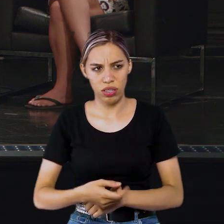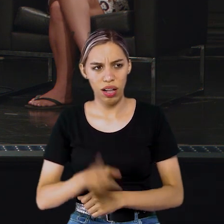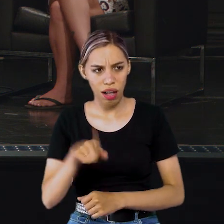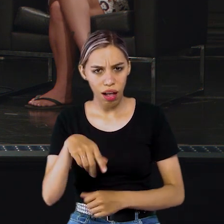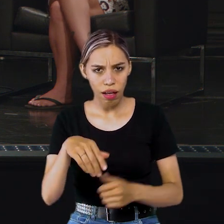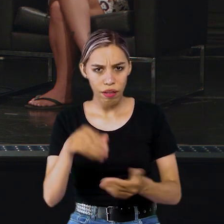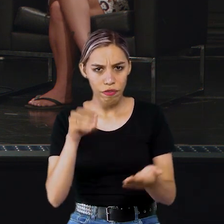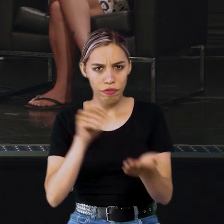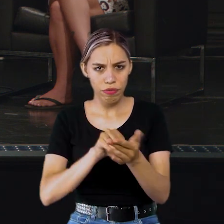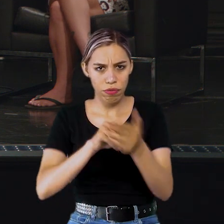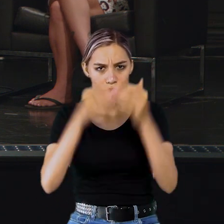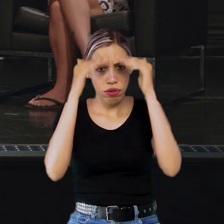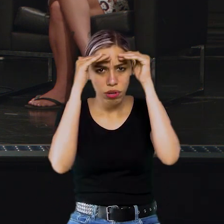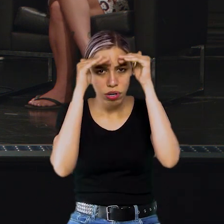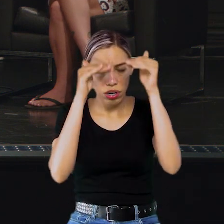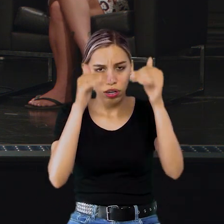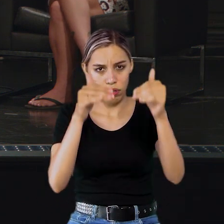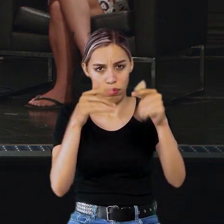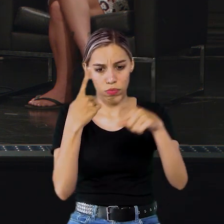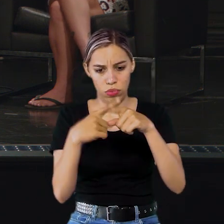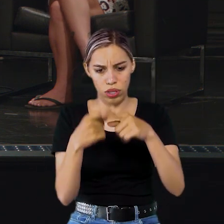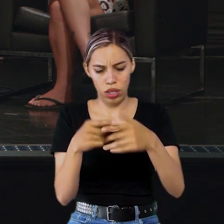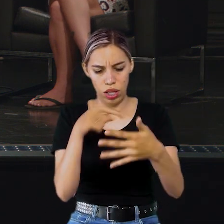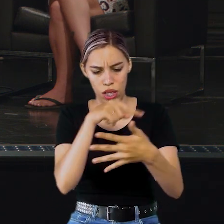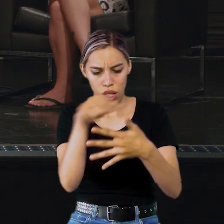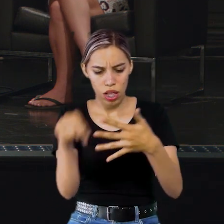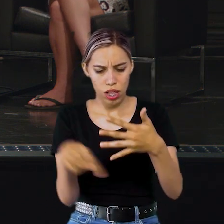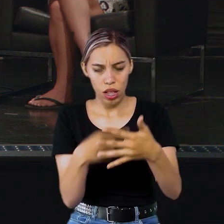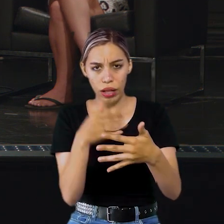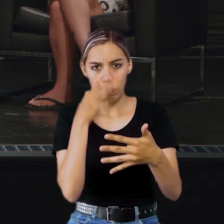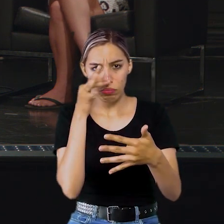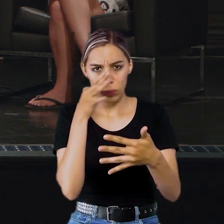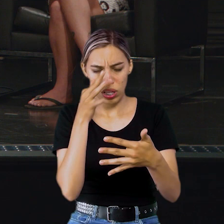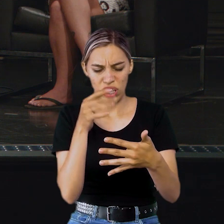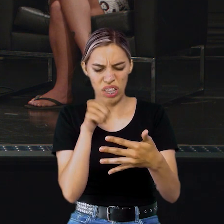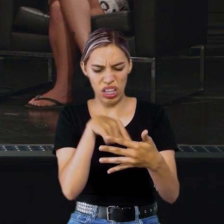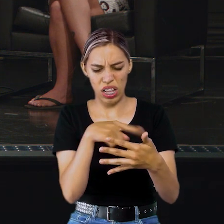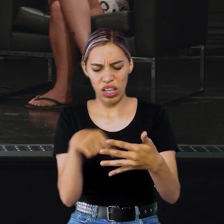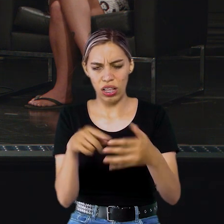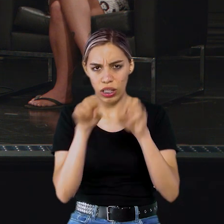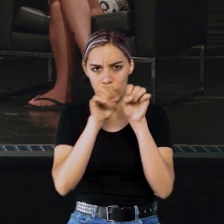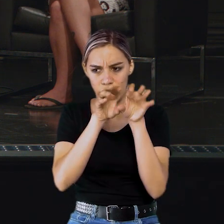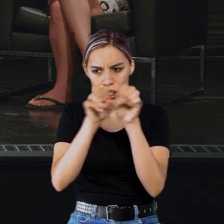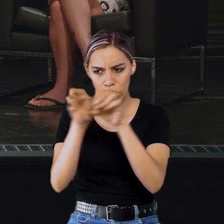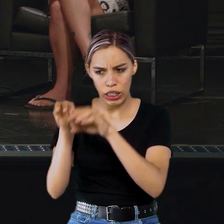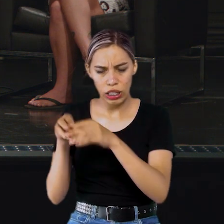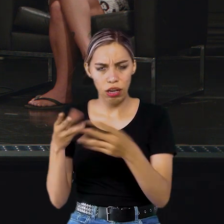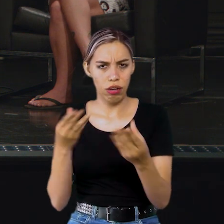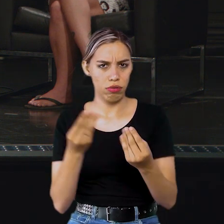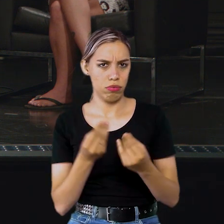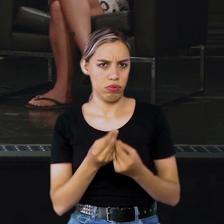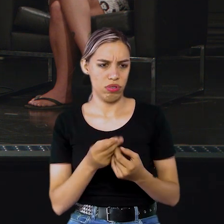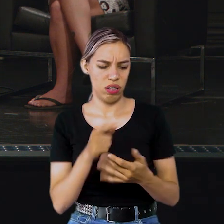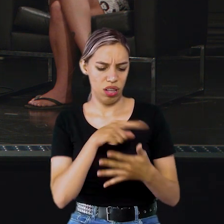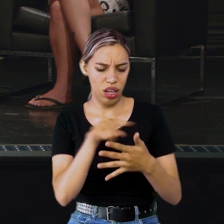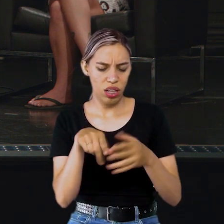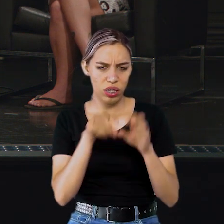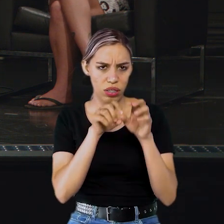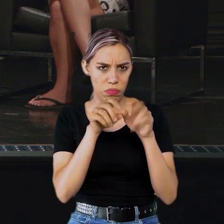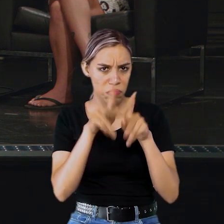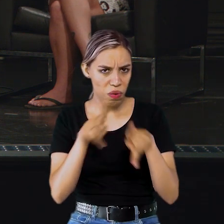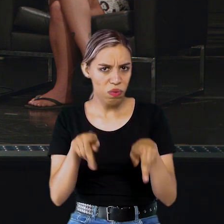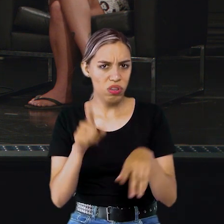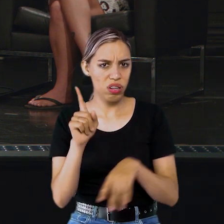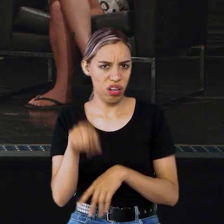respeito, porque as plantas são grandes mestras, grandes